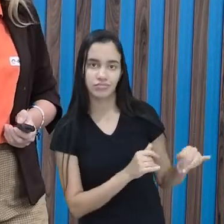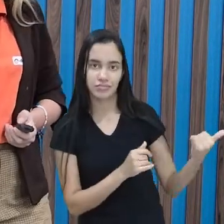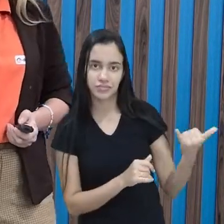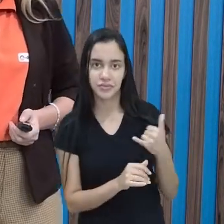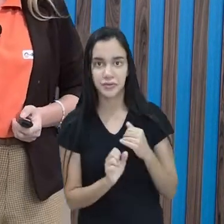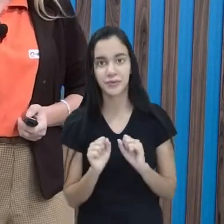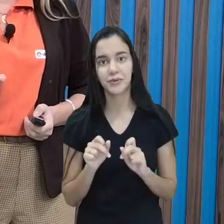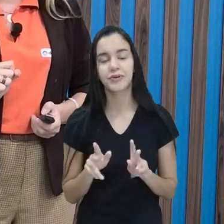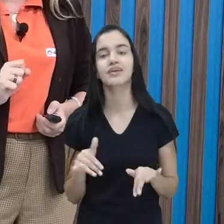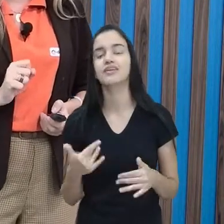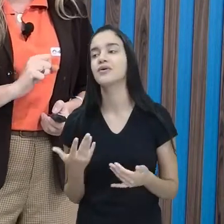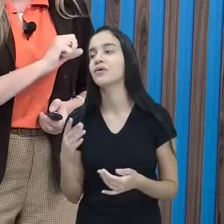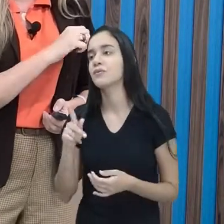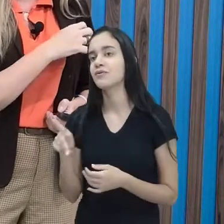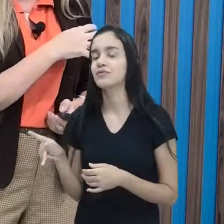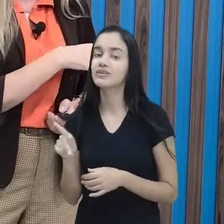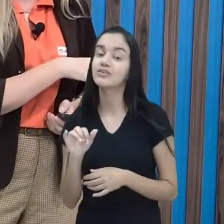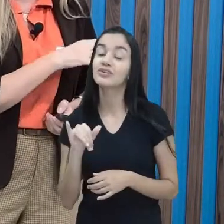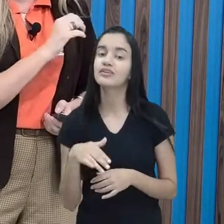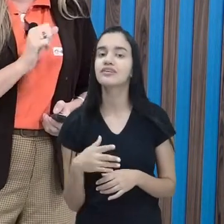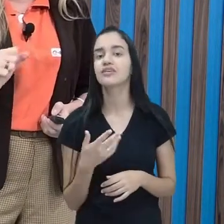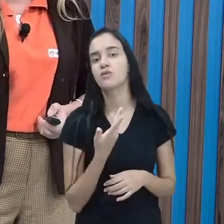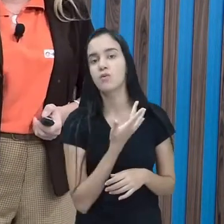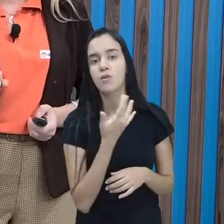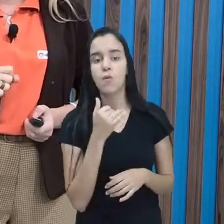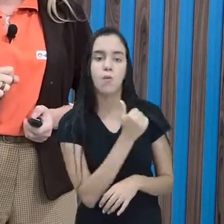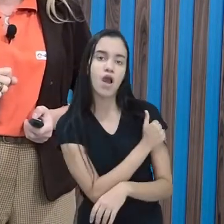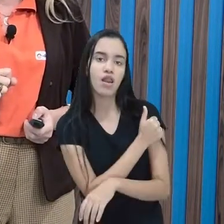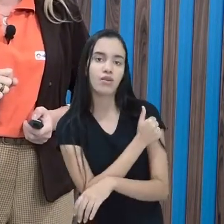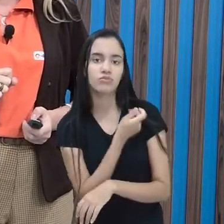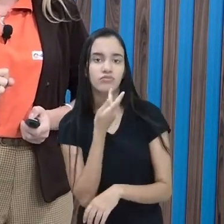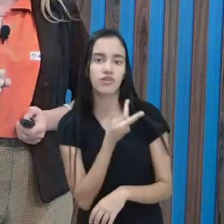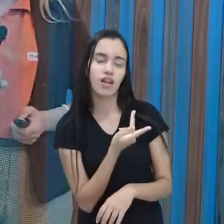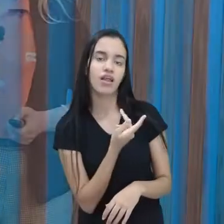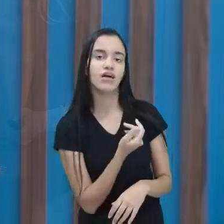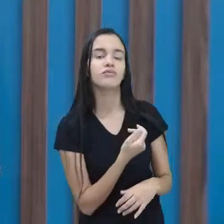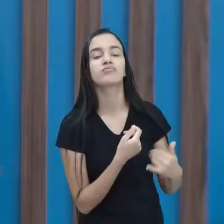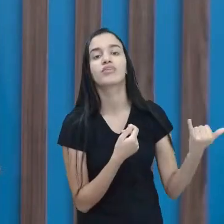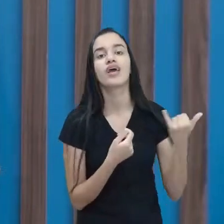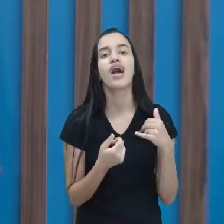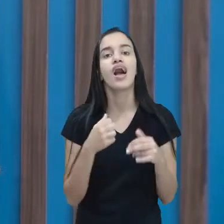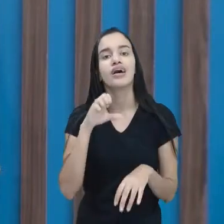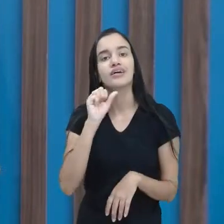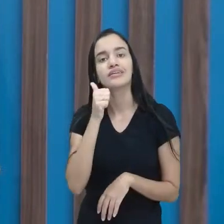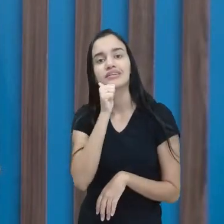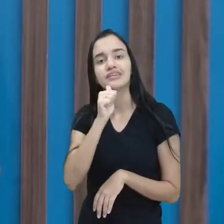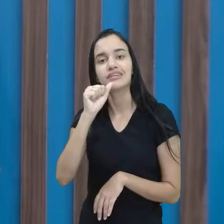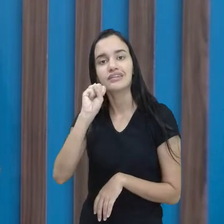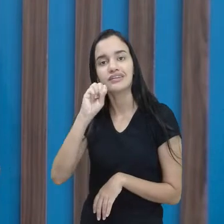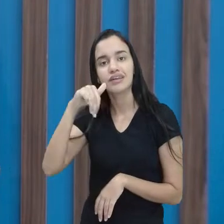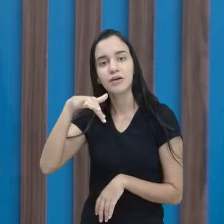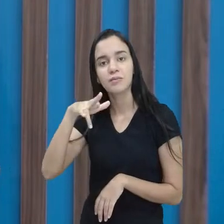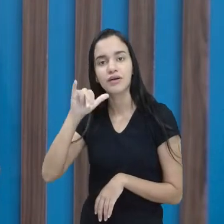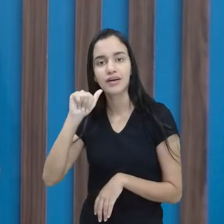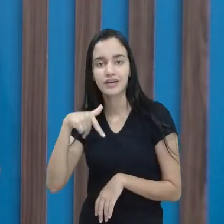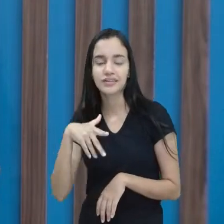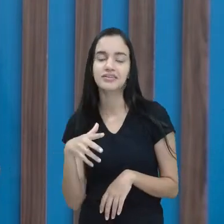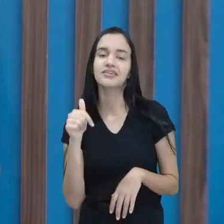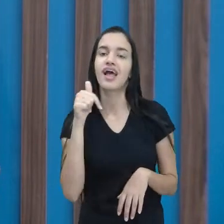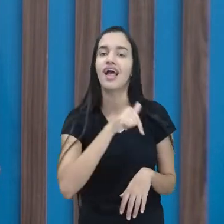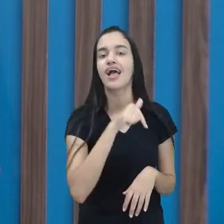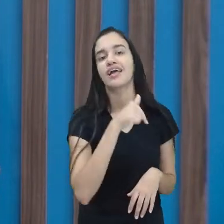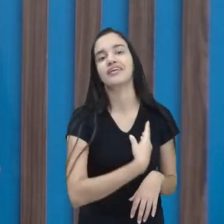tá? Professora Kátia, se alguém falar alguma coisa, me diz, tá certo? Samara já está aqui participando conosco,